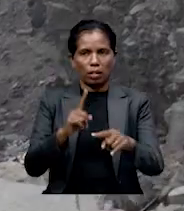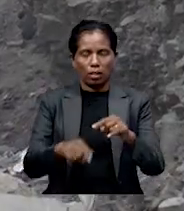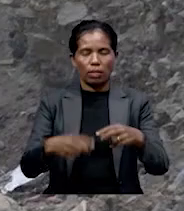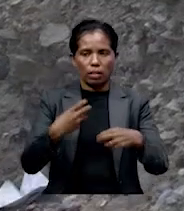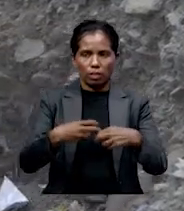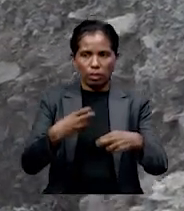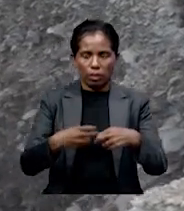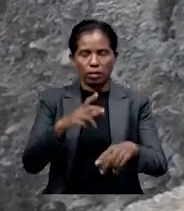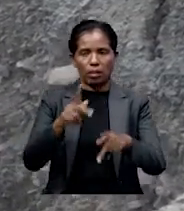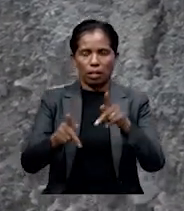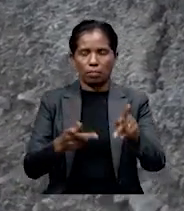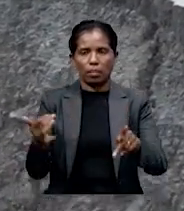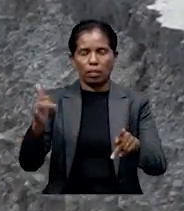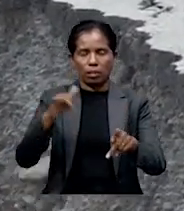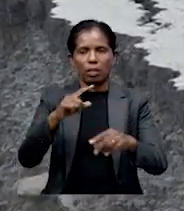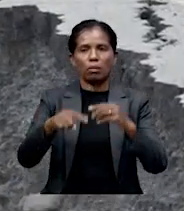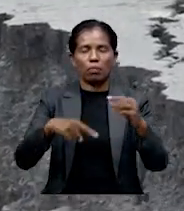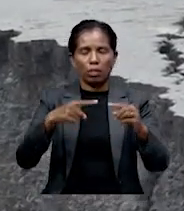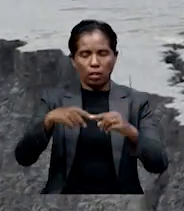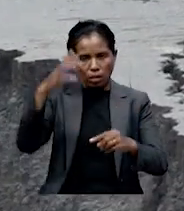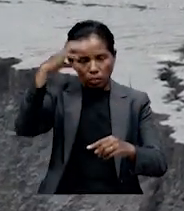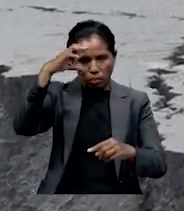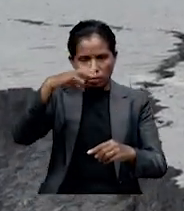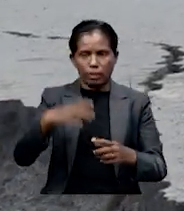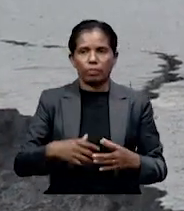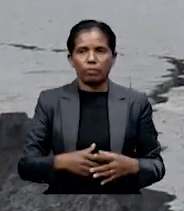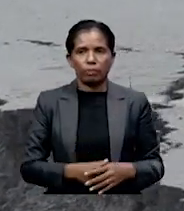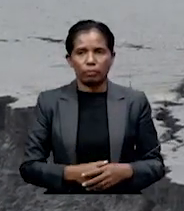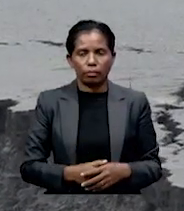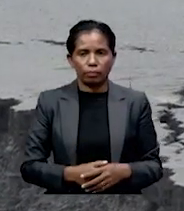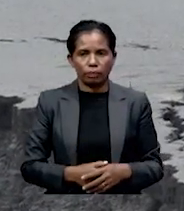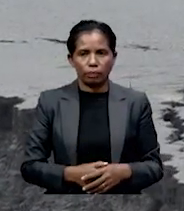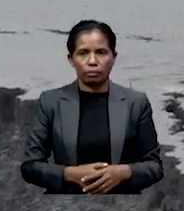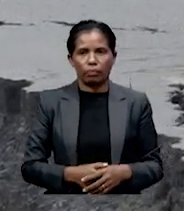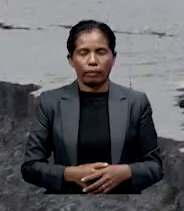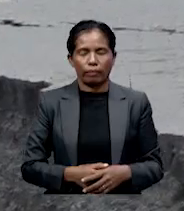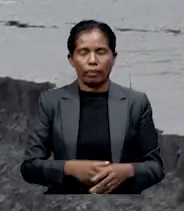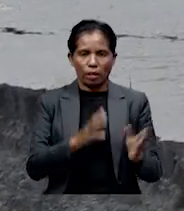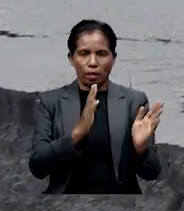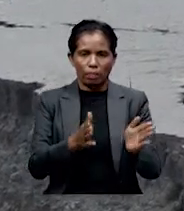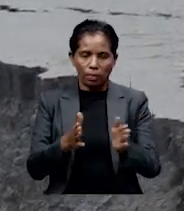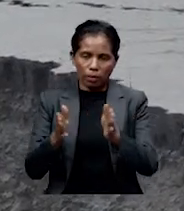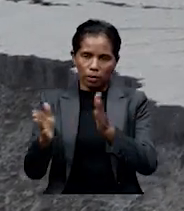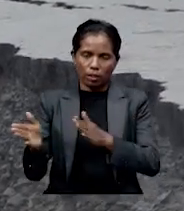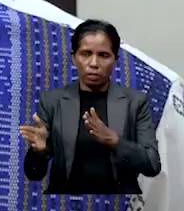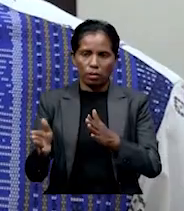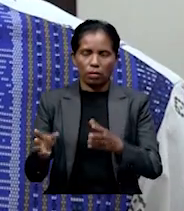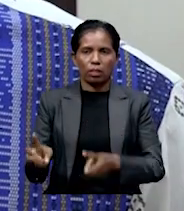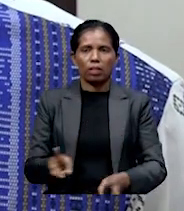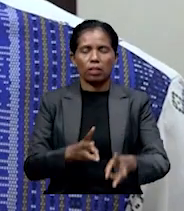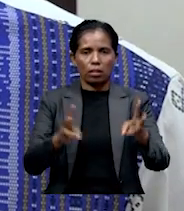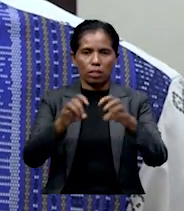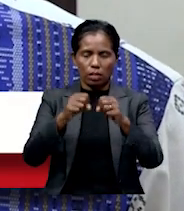dificulta tan comunidade sira banhira udantong proceso tender ba estrada nak